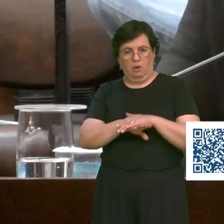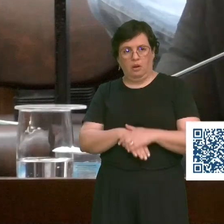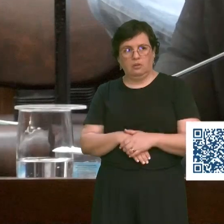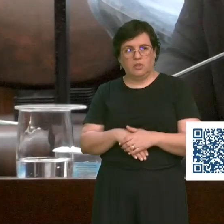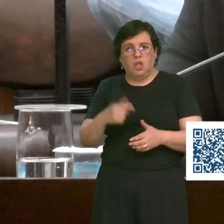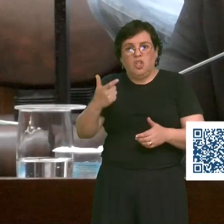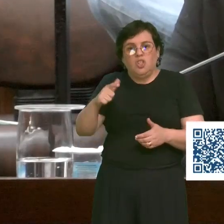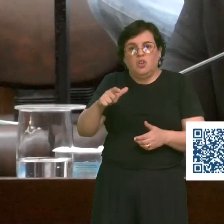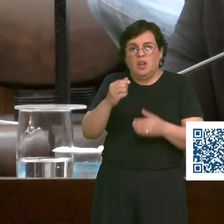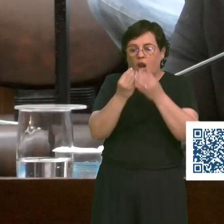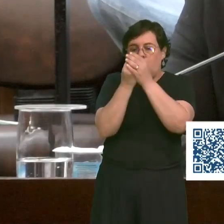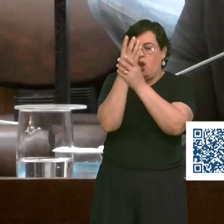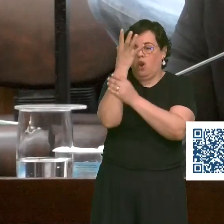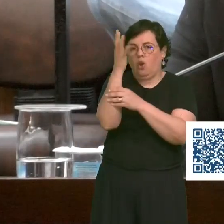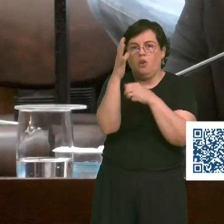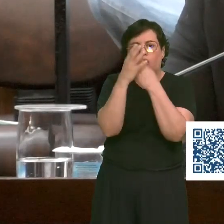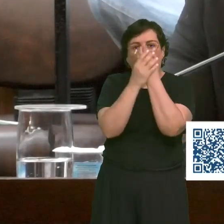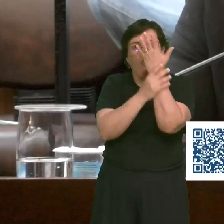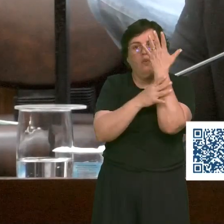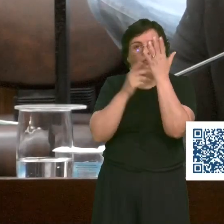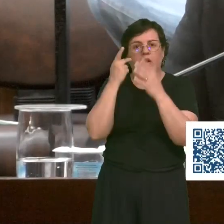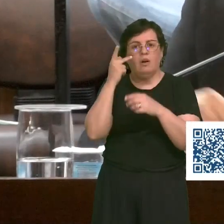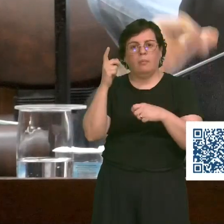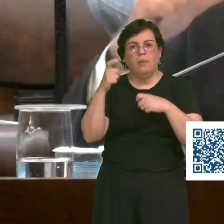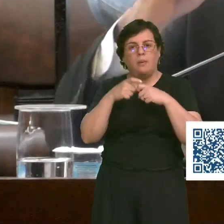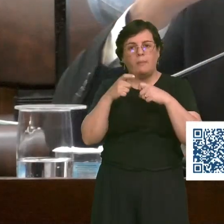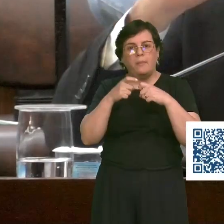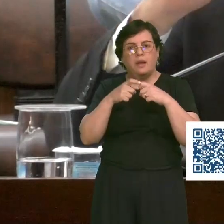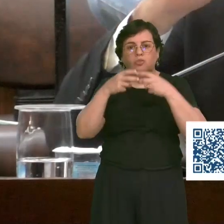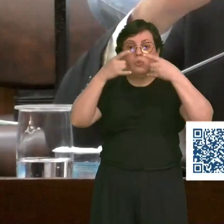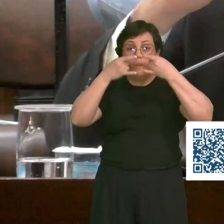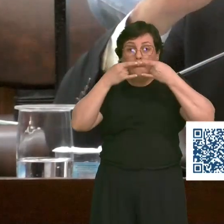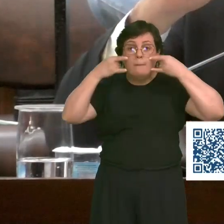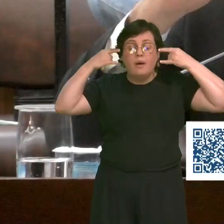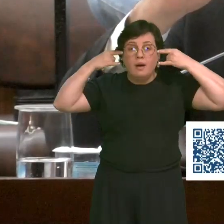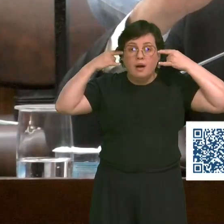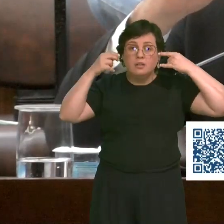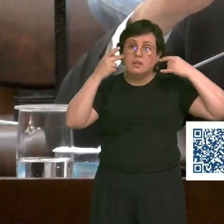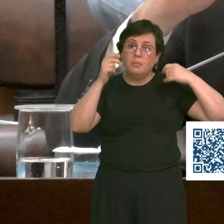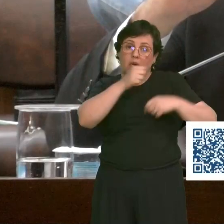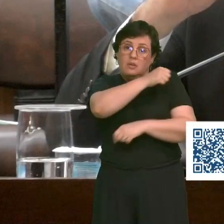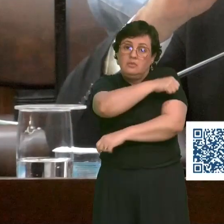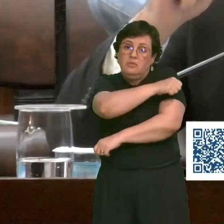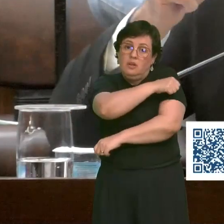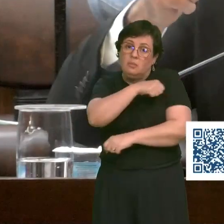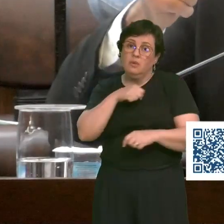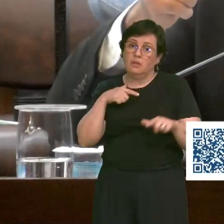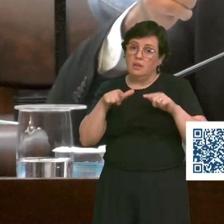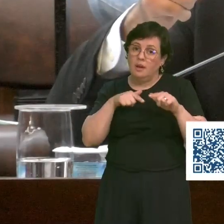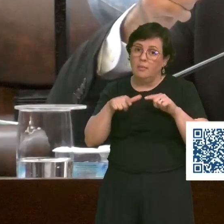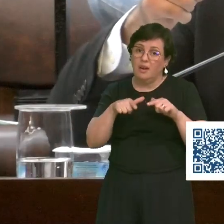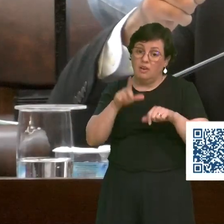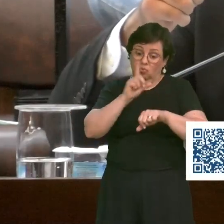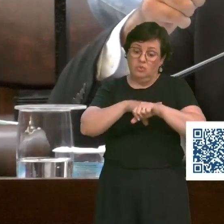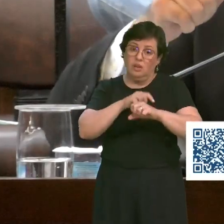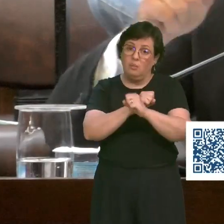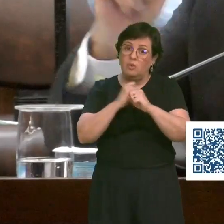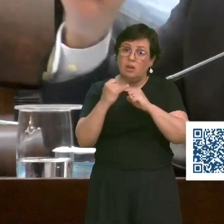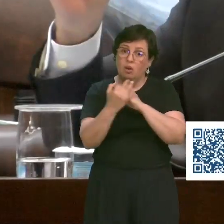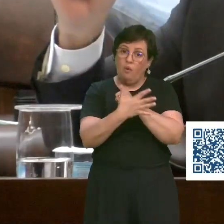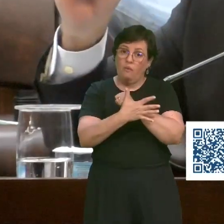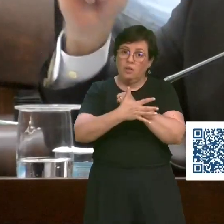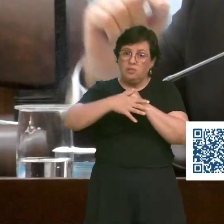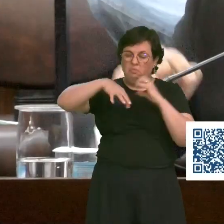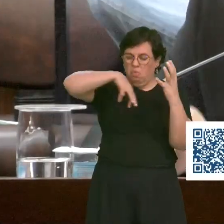de não ter luva cirúrgica para médico de não ter máscara para os enfermeiros trabalharem na época da covid